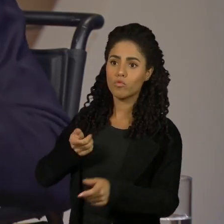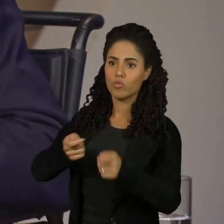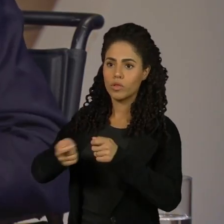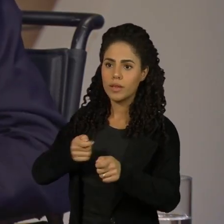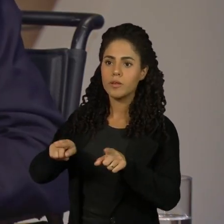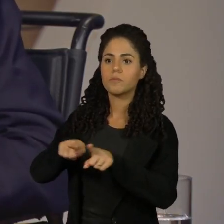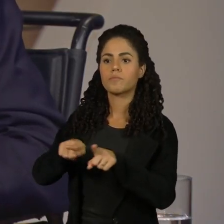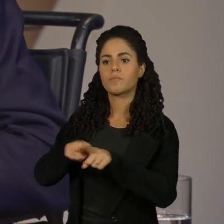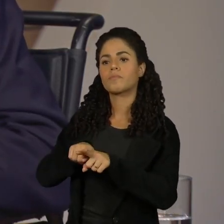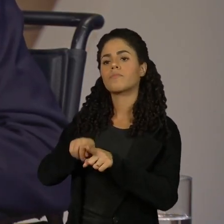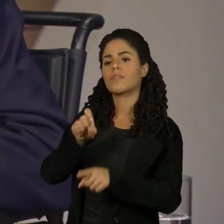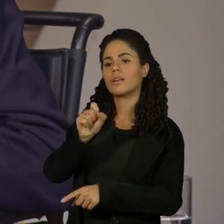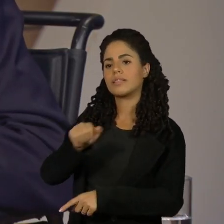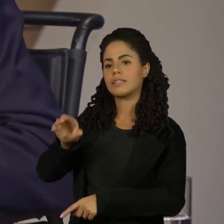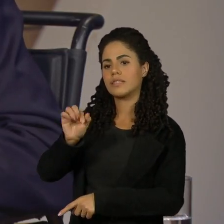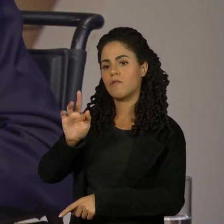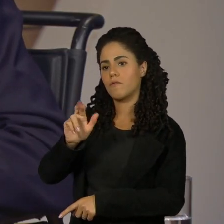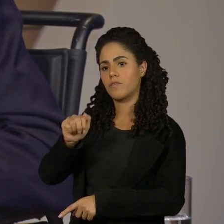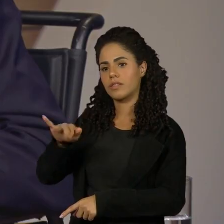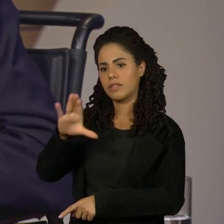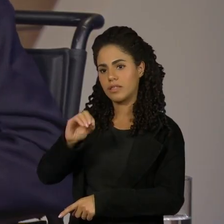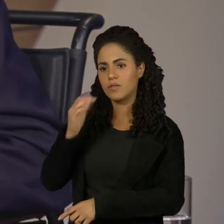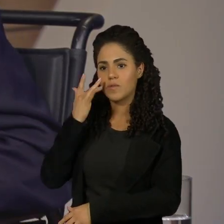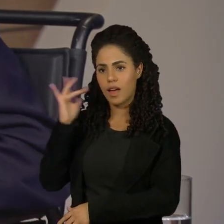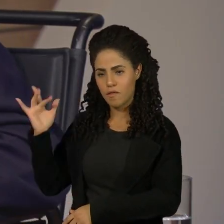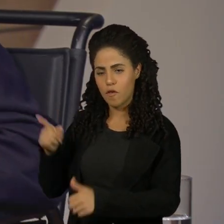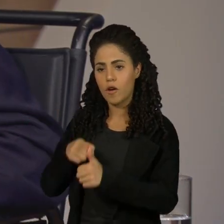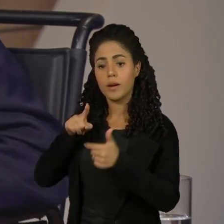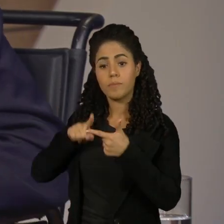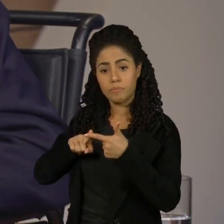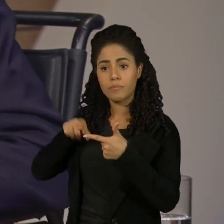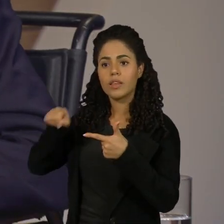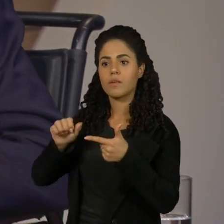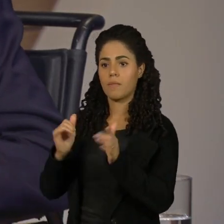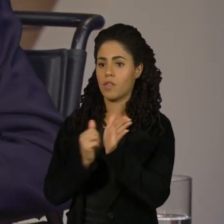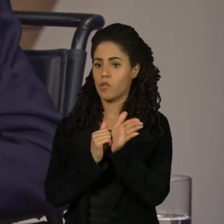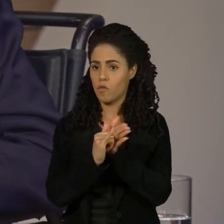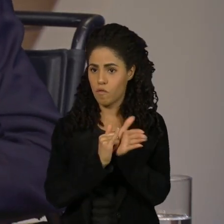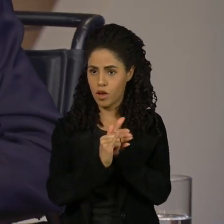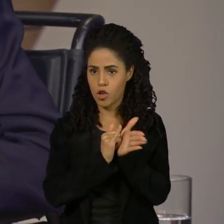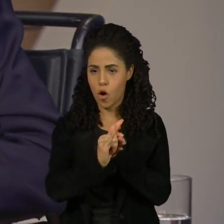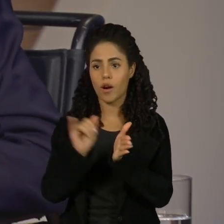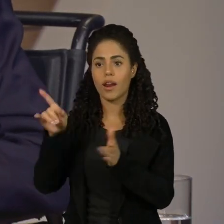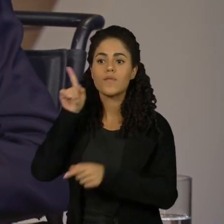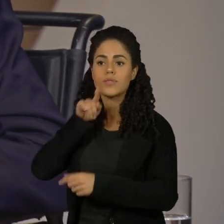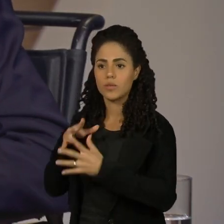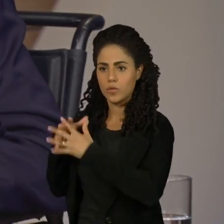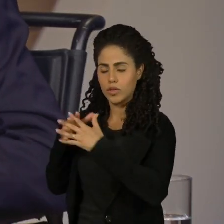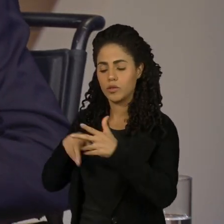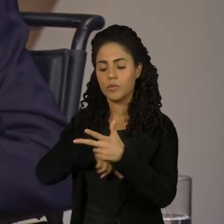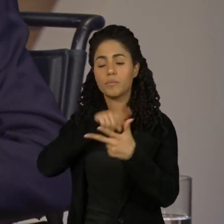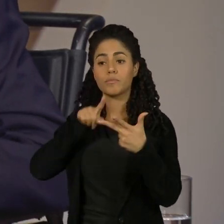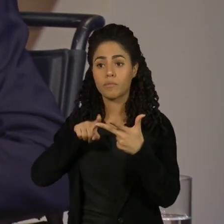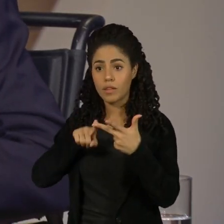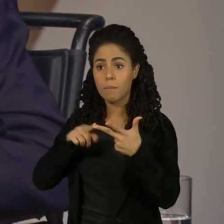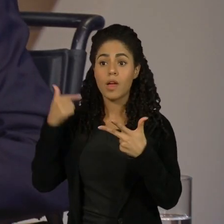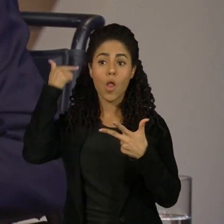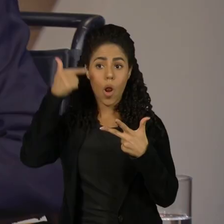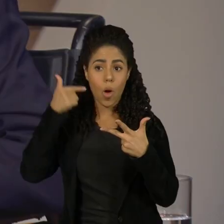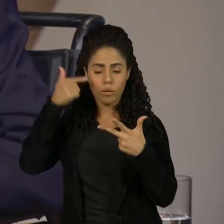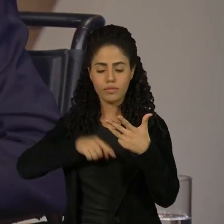São Francisco, aconteceu na Califórnia, aconteceu em Nova York, nos Estados Unidos, aconteceu em